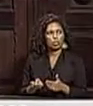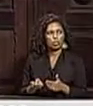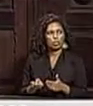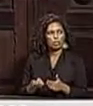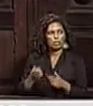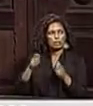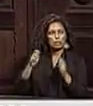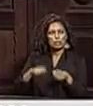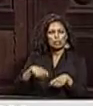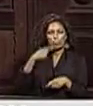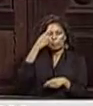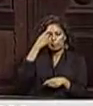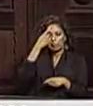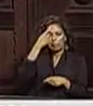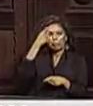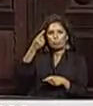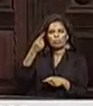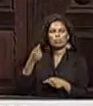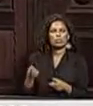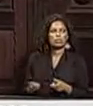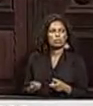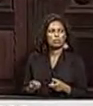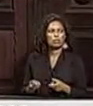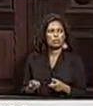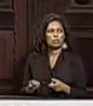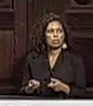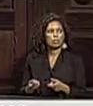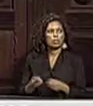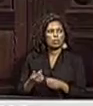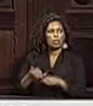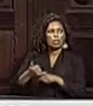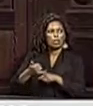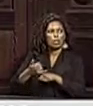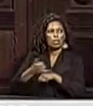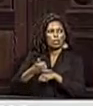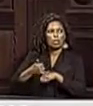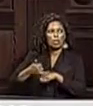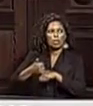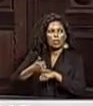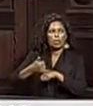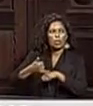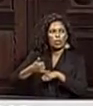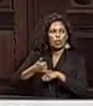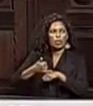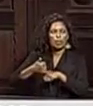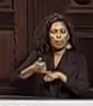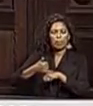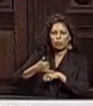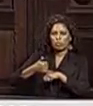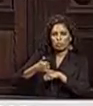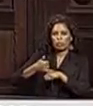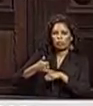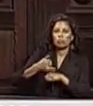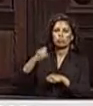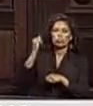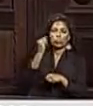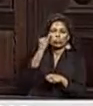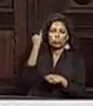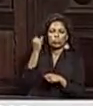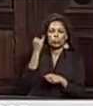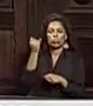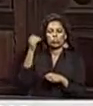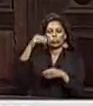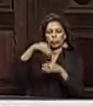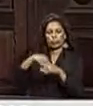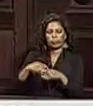na indústria de máquinas norueguesa. De quem é British Petroleum? Vai encomendar essas máquinas. Alguém pode acertar com mão cheia que vai